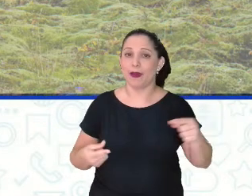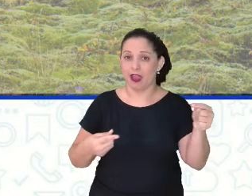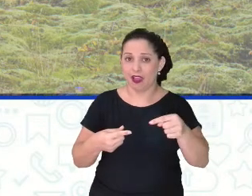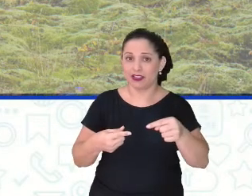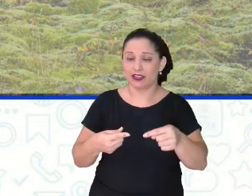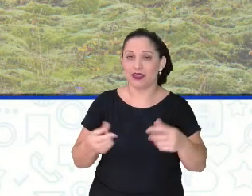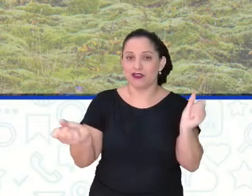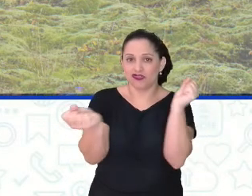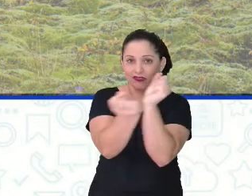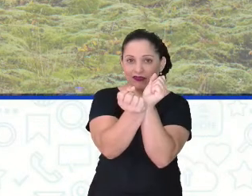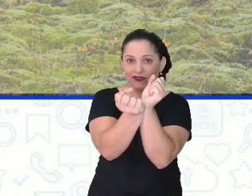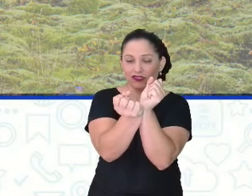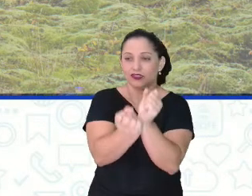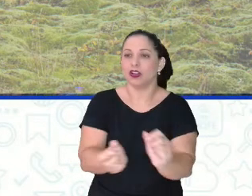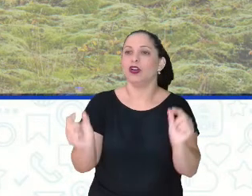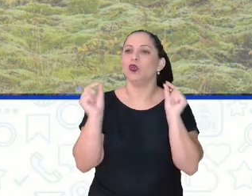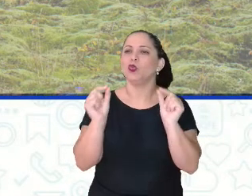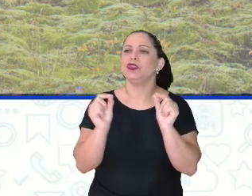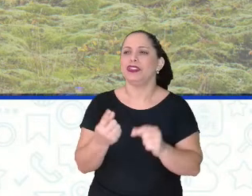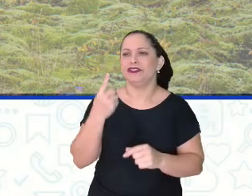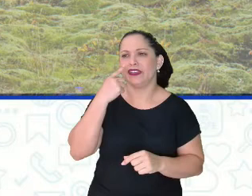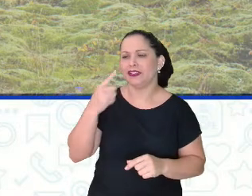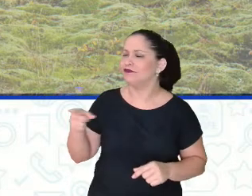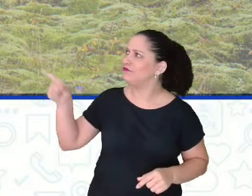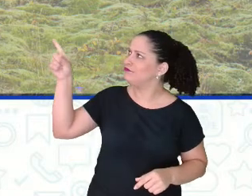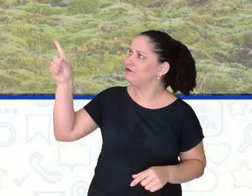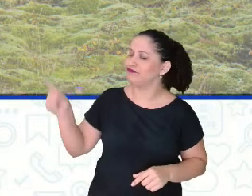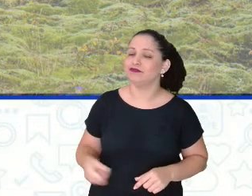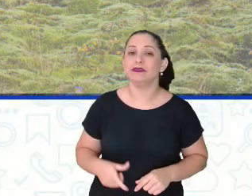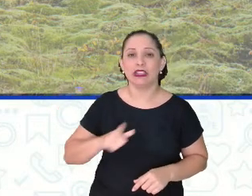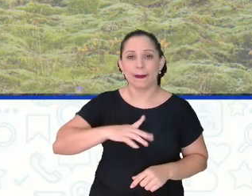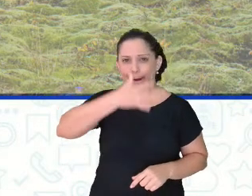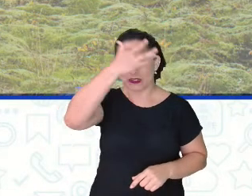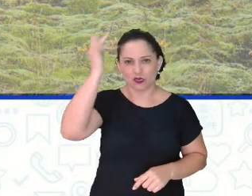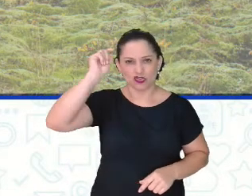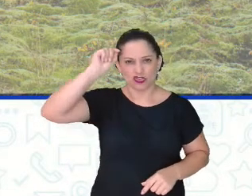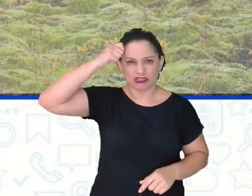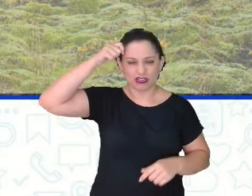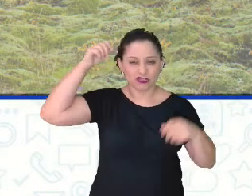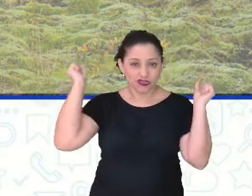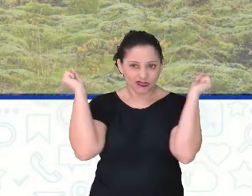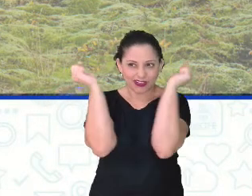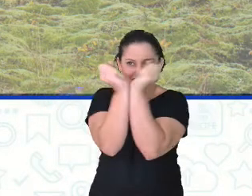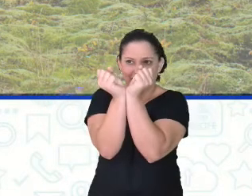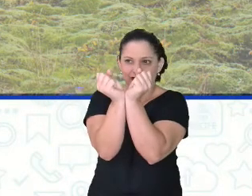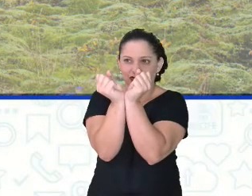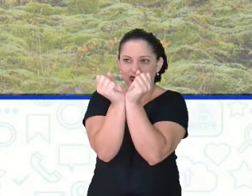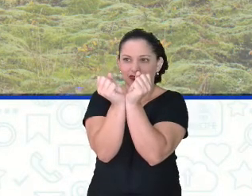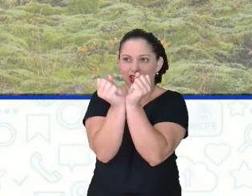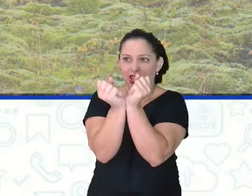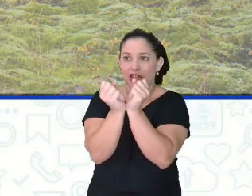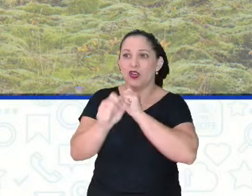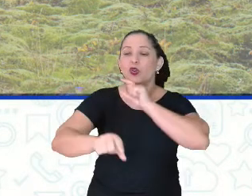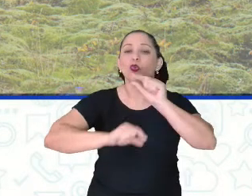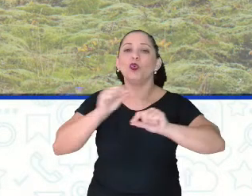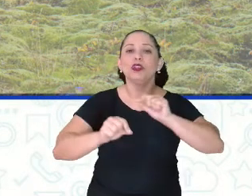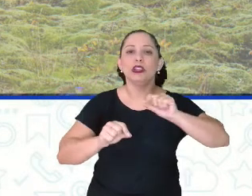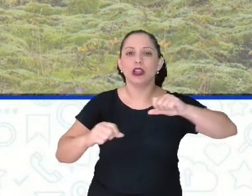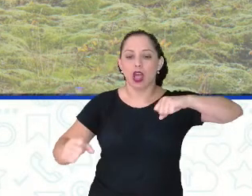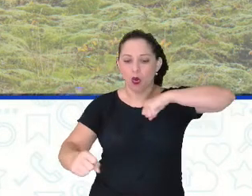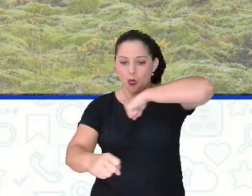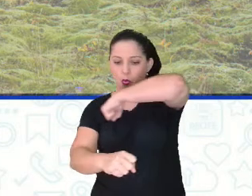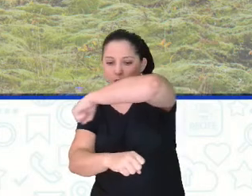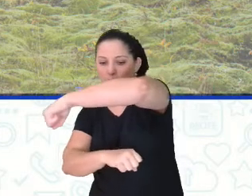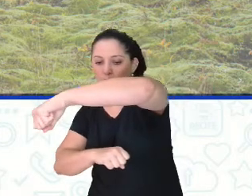de produção escravista. Olha aí, na imagem você vê aí os escravos girando, né, o cilindro aí